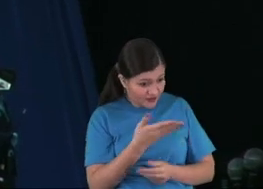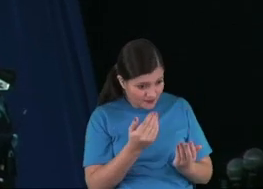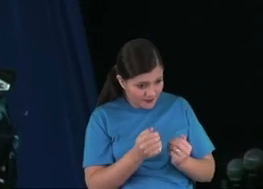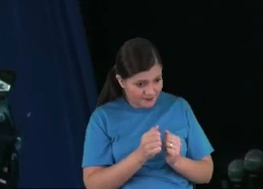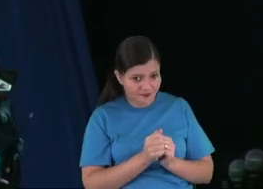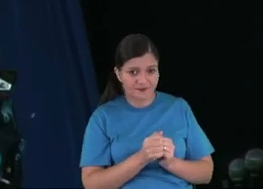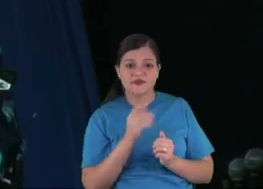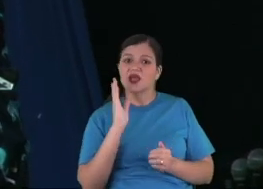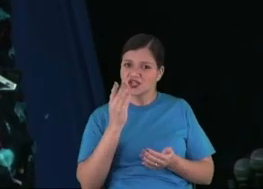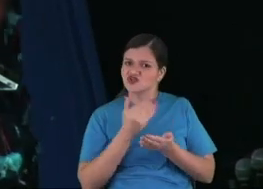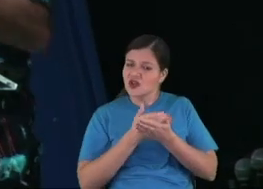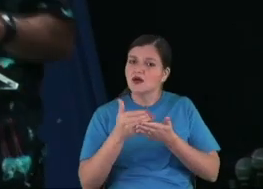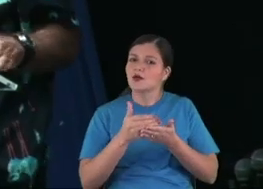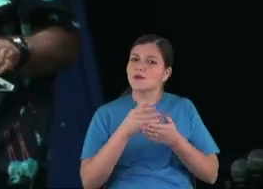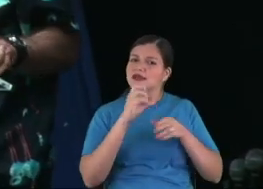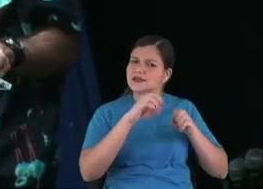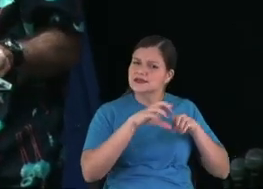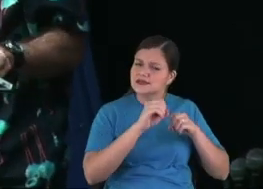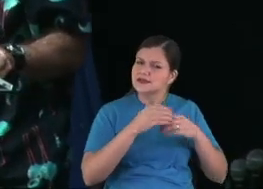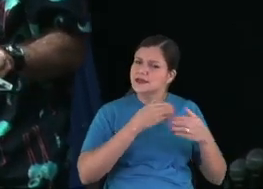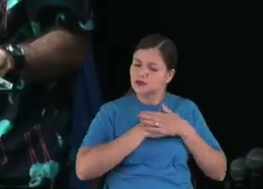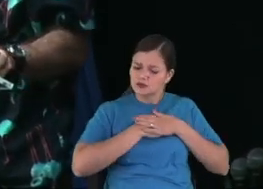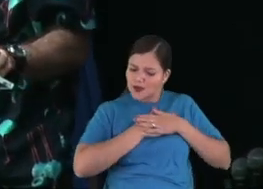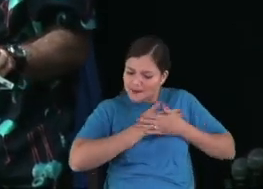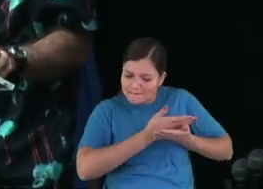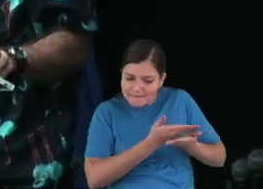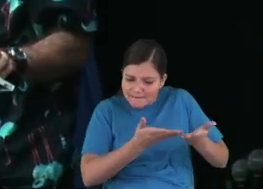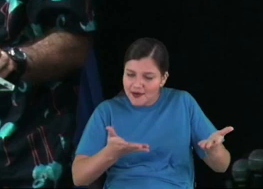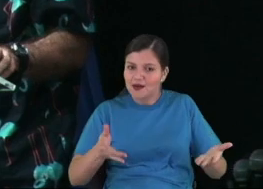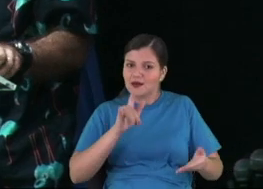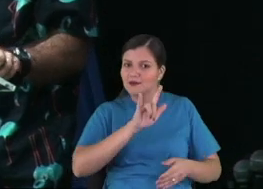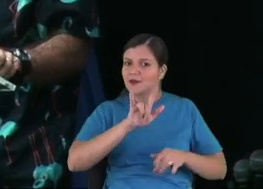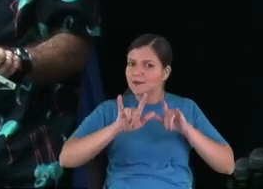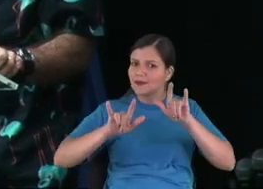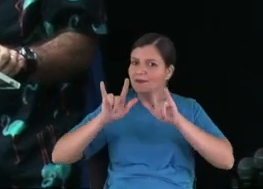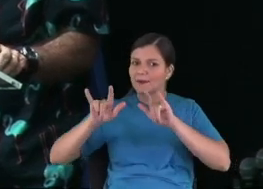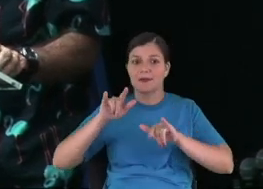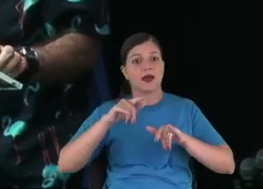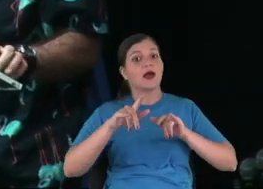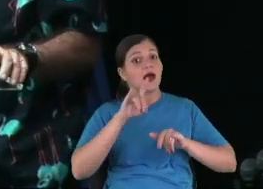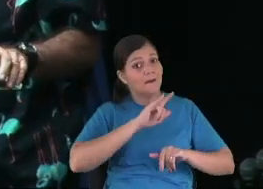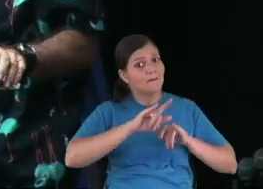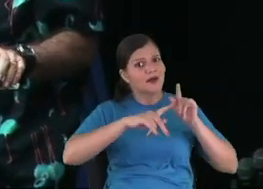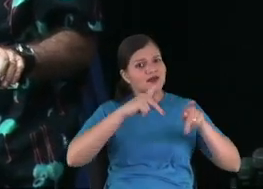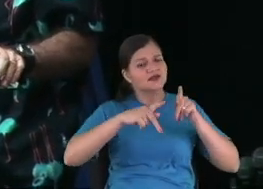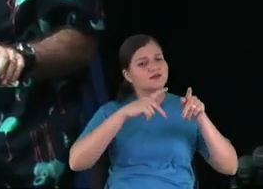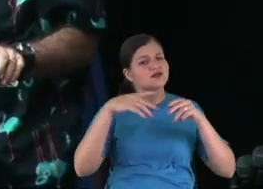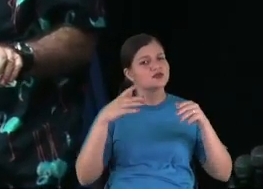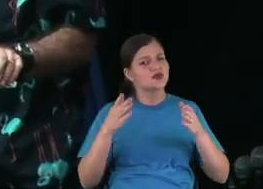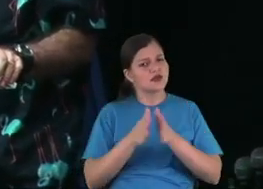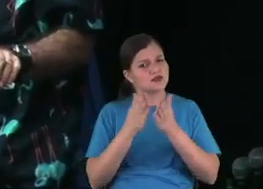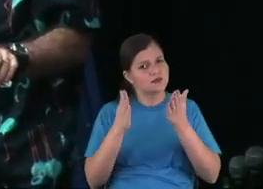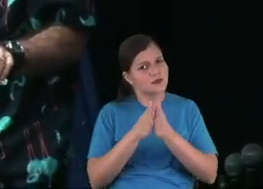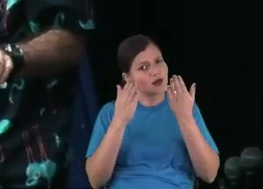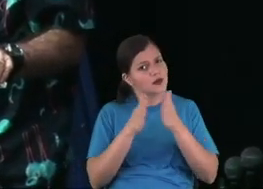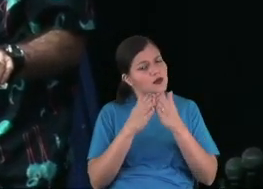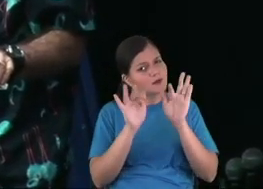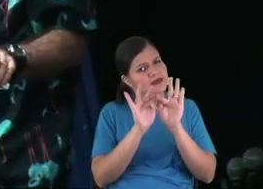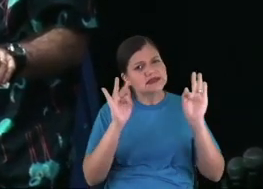Já começa por aí, ensinando generosidade para aqueles menos afortunados e sempre também com